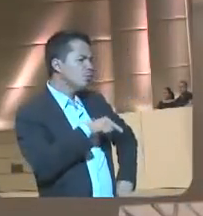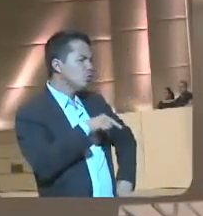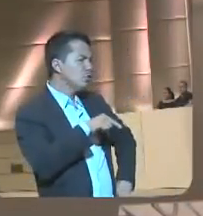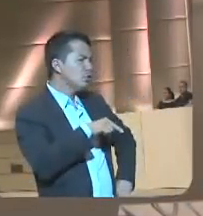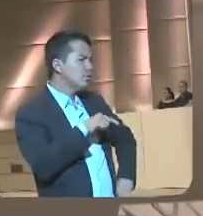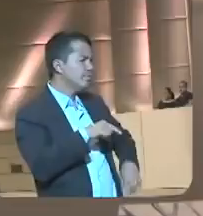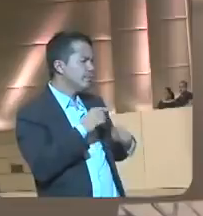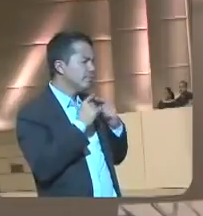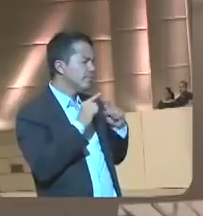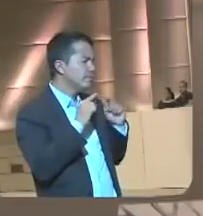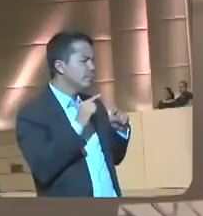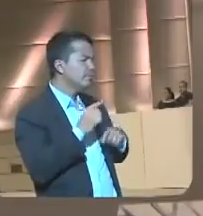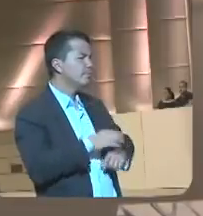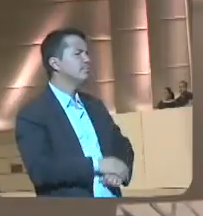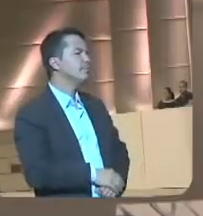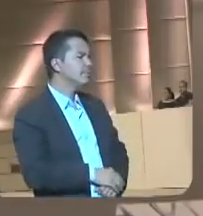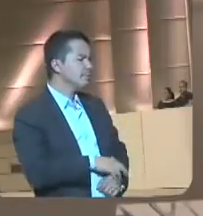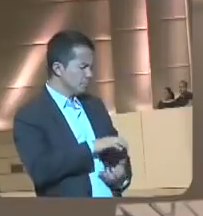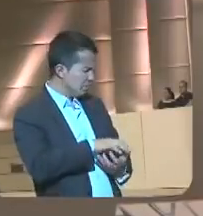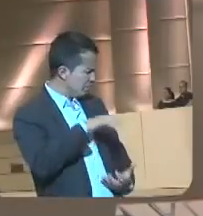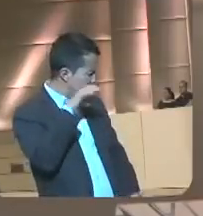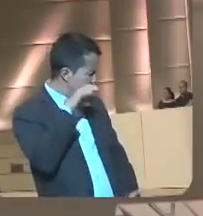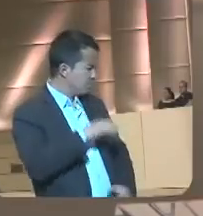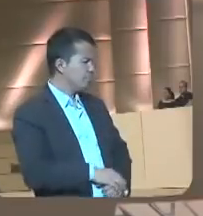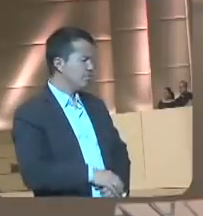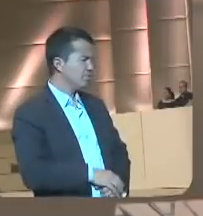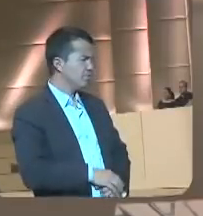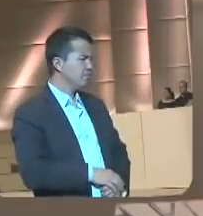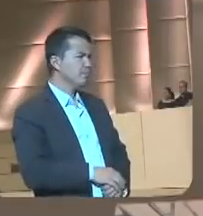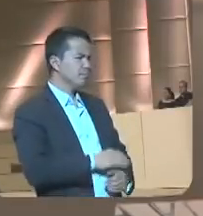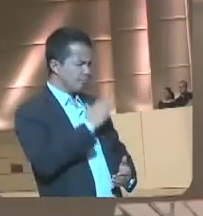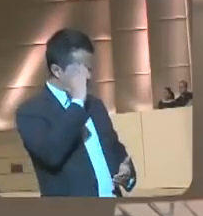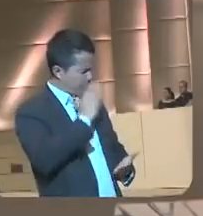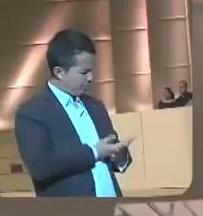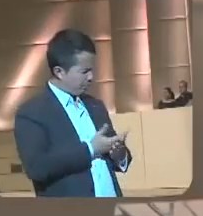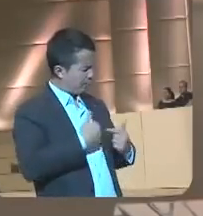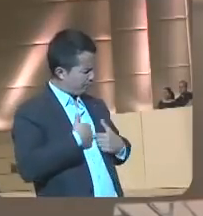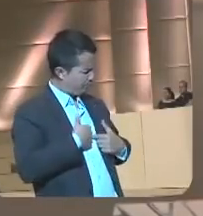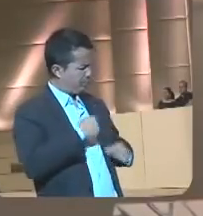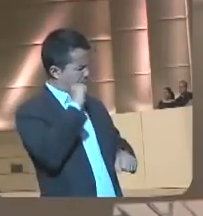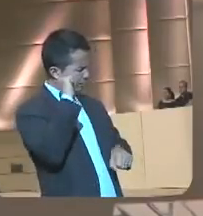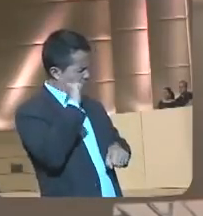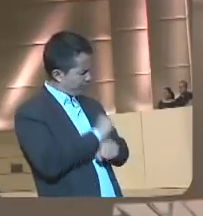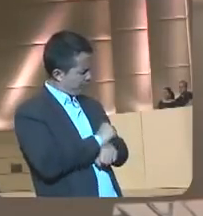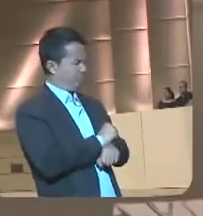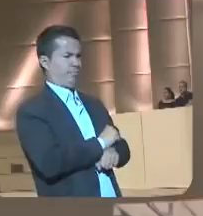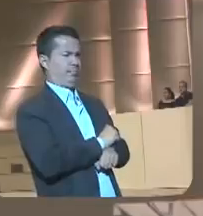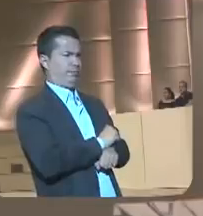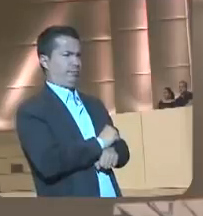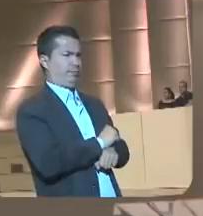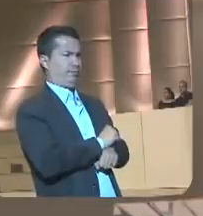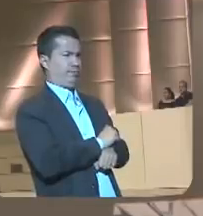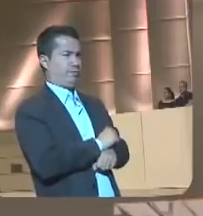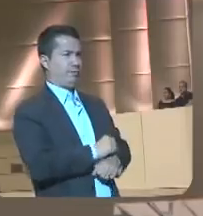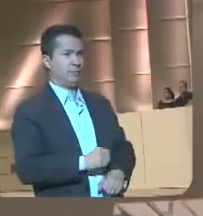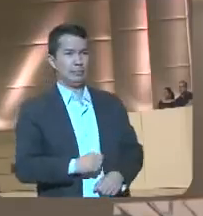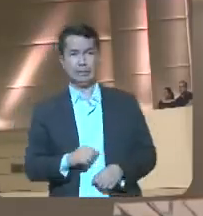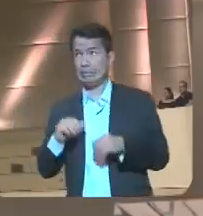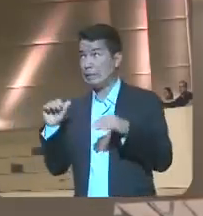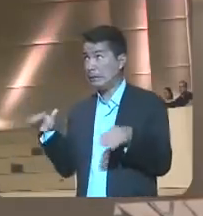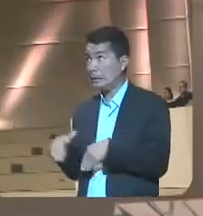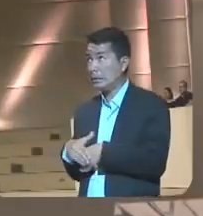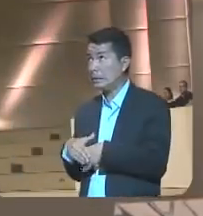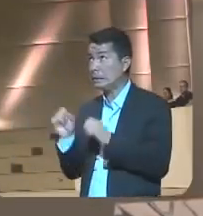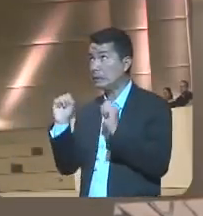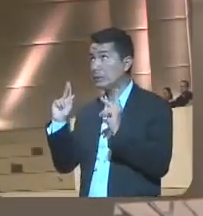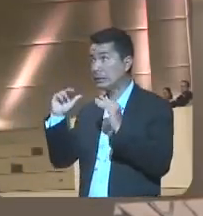quero fazer o seu tamanho então deixe comigo problema é meu que a gente vai aprendendo a viver porque ele é o